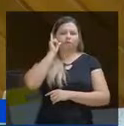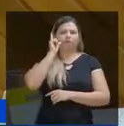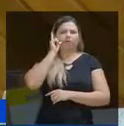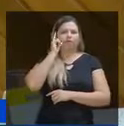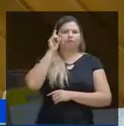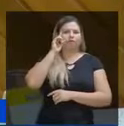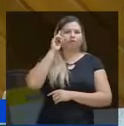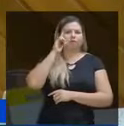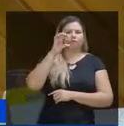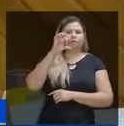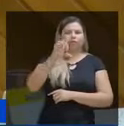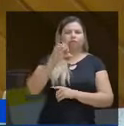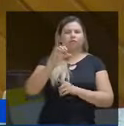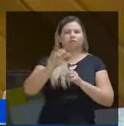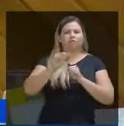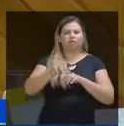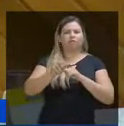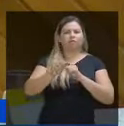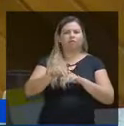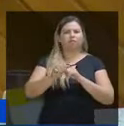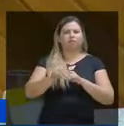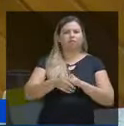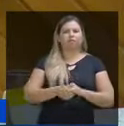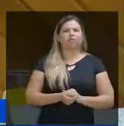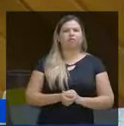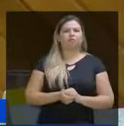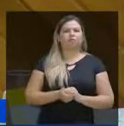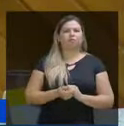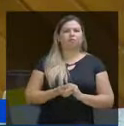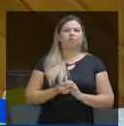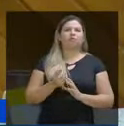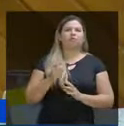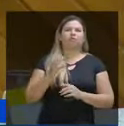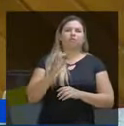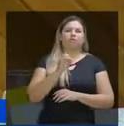dia 9 de setembro, por essa corte, no recurso eleitoral